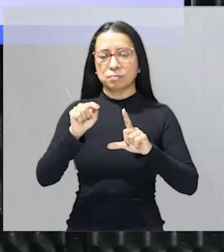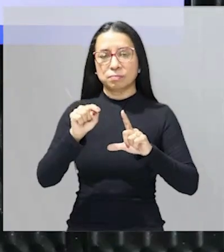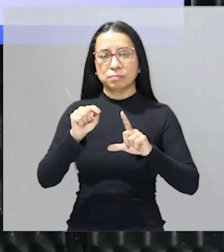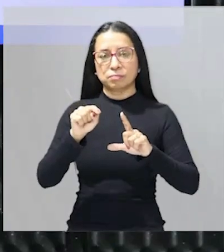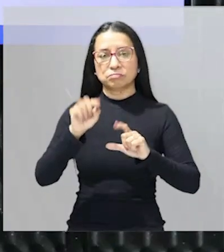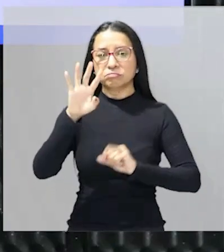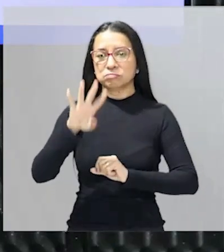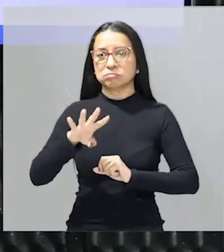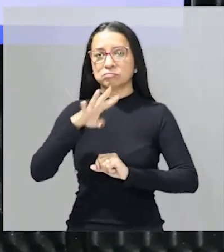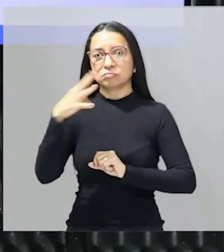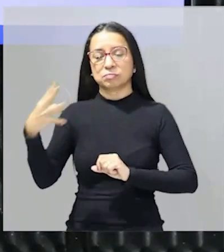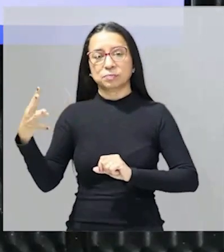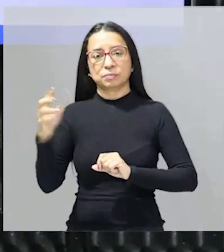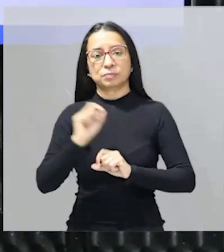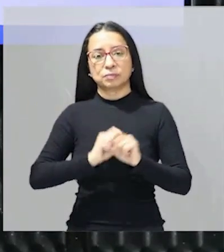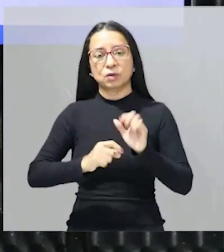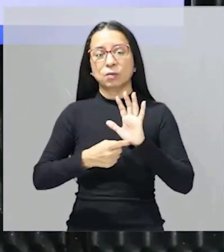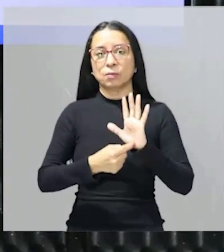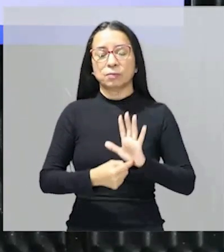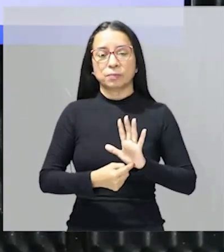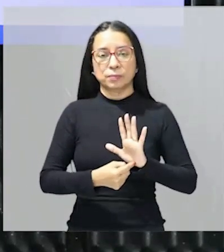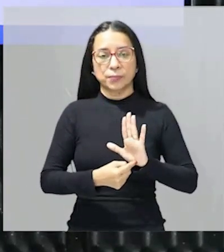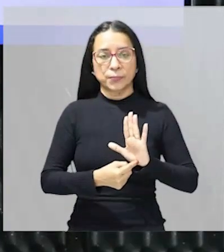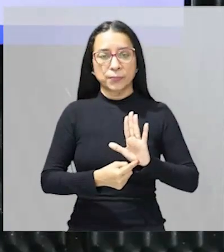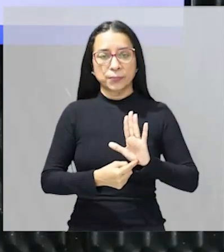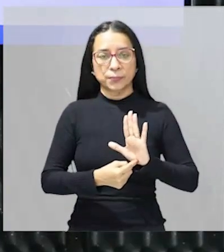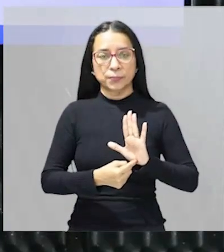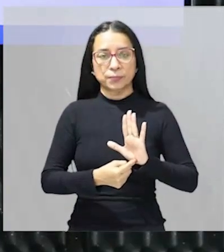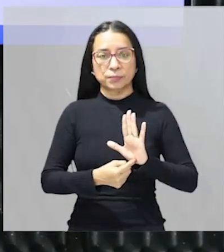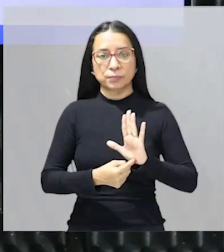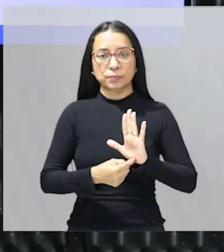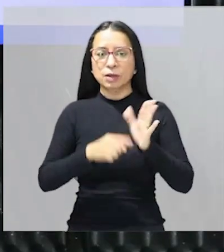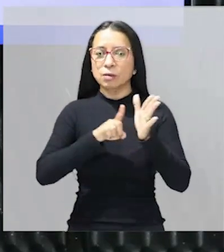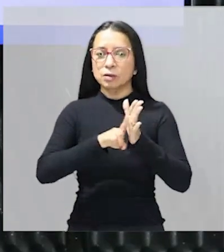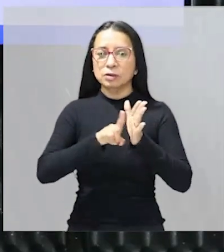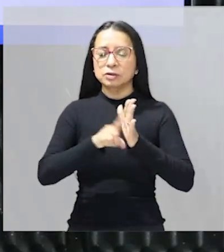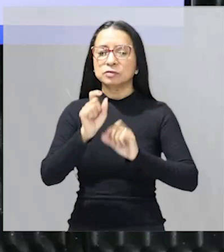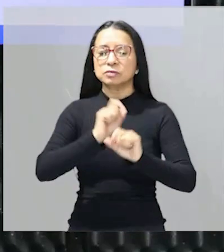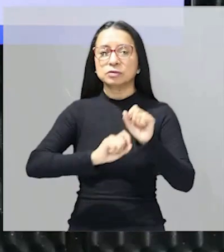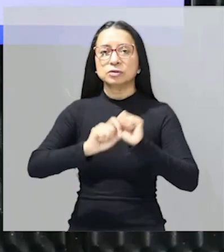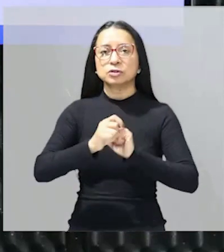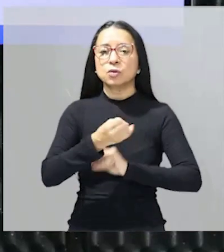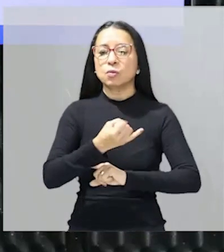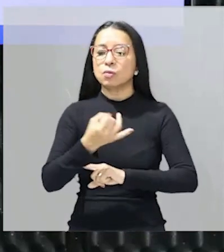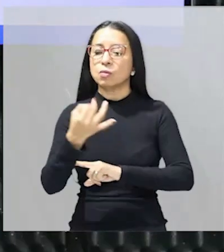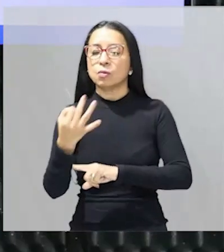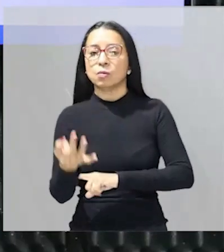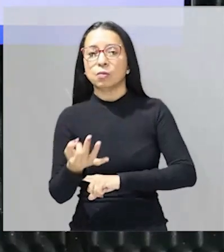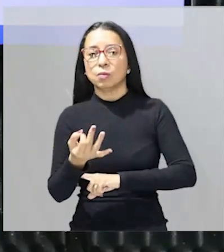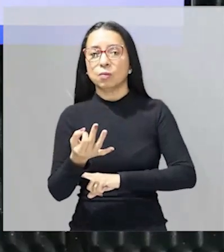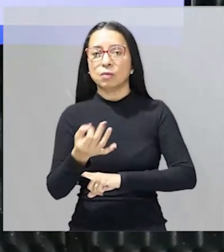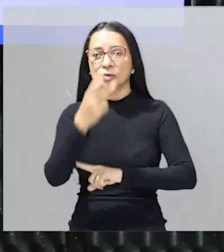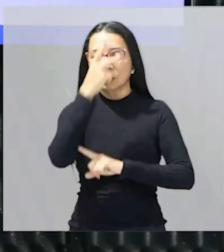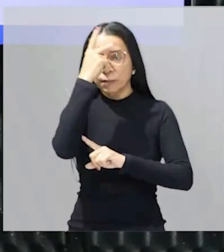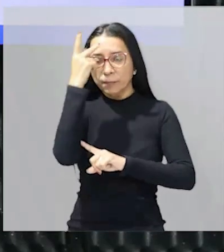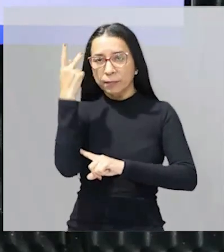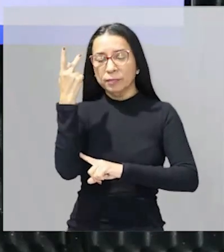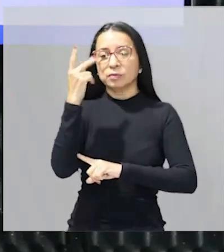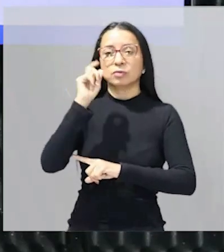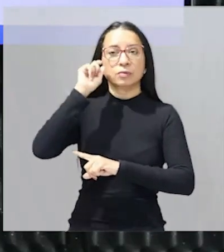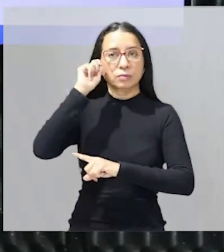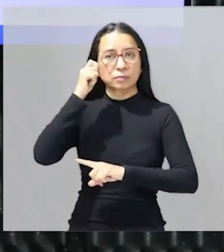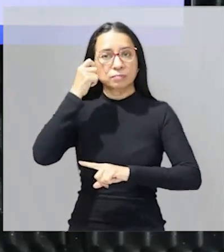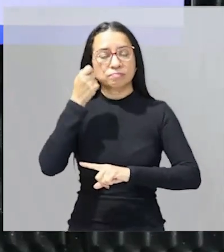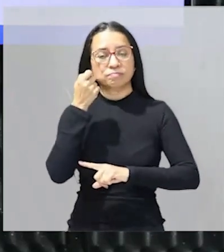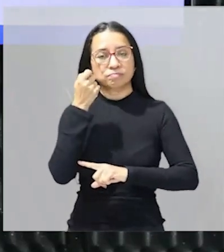quadro, onde vai nos mostrar a estimativa do número de africanos desembarcados em cada